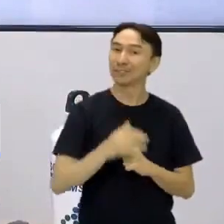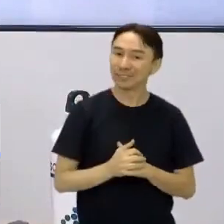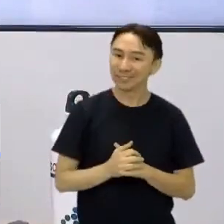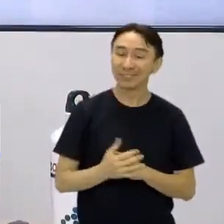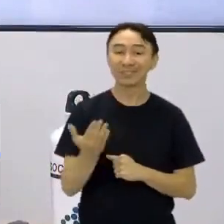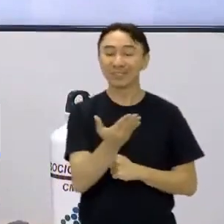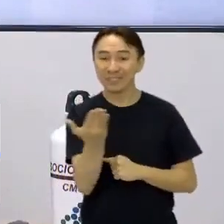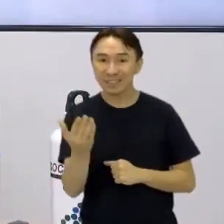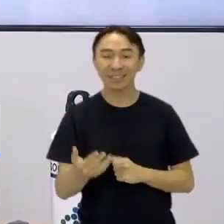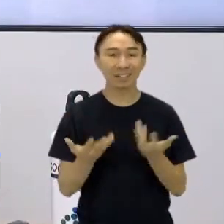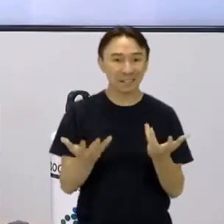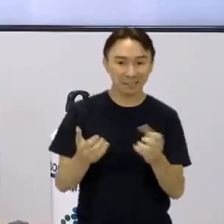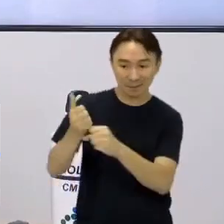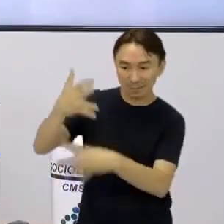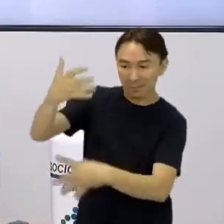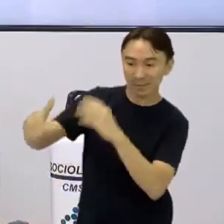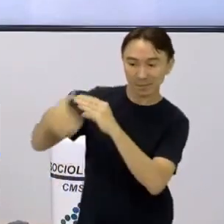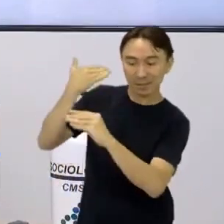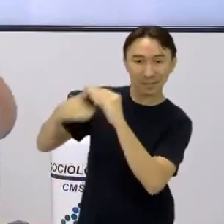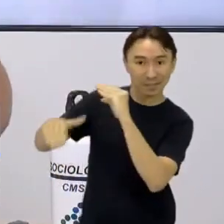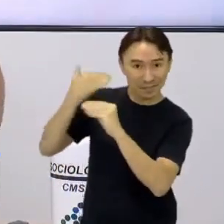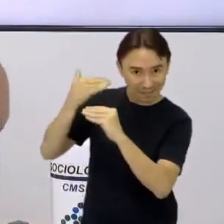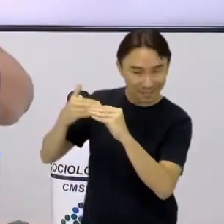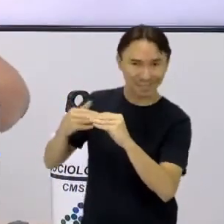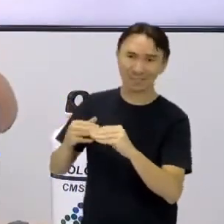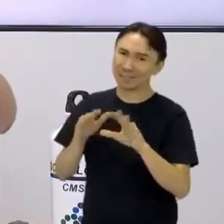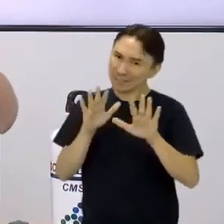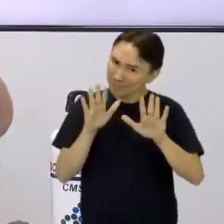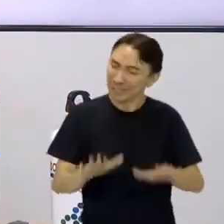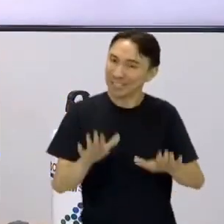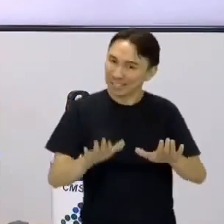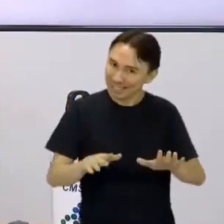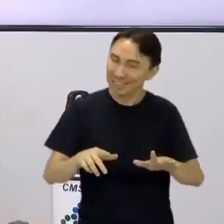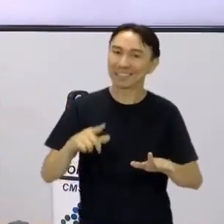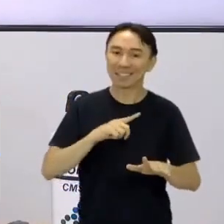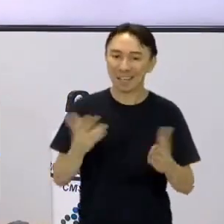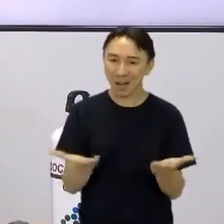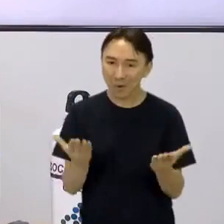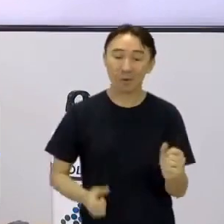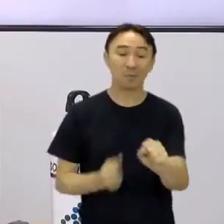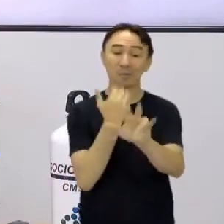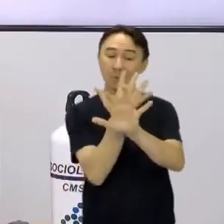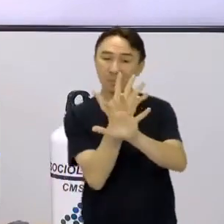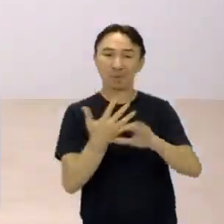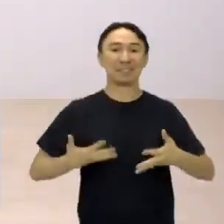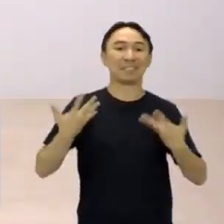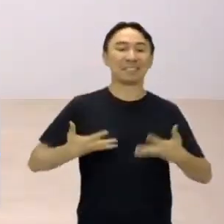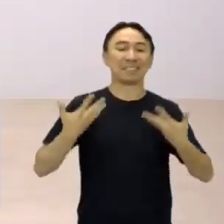no nosso chat maravilhoso, fica aqui com a gente que a gente vai para a nossa interação animadíssima.